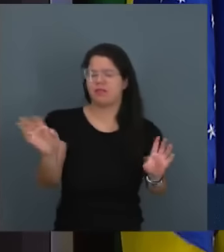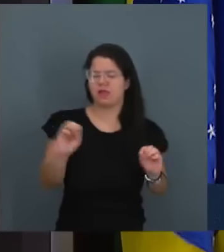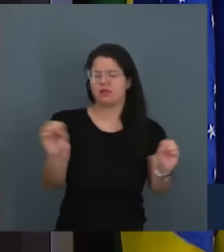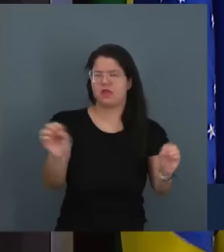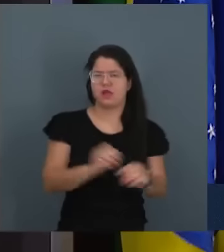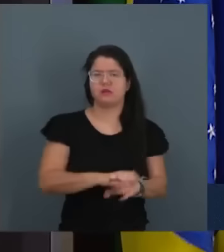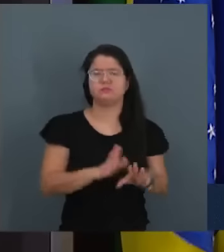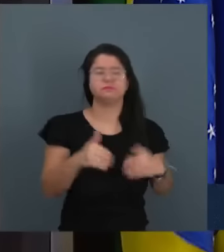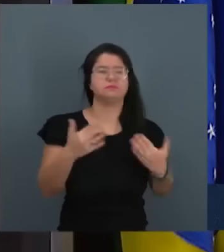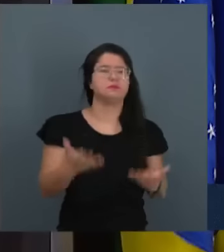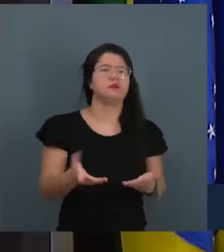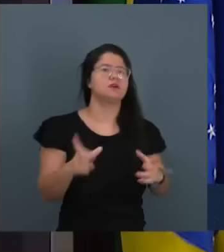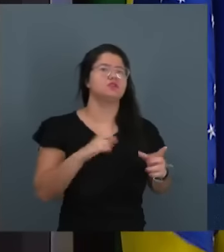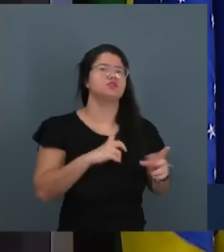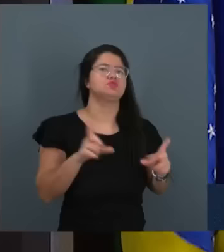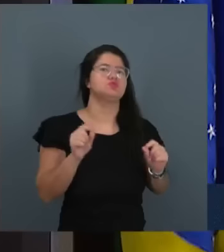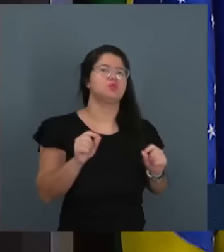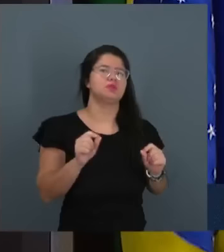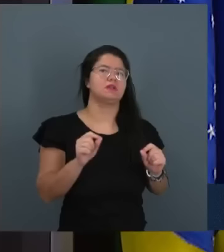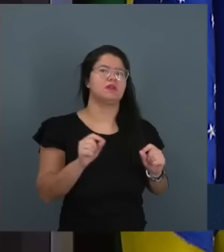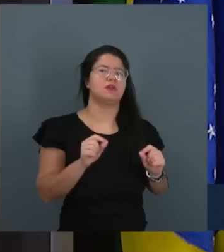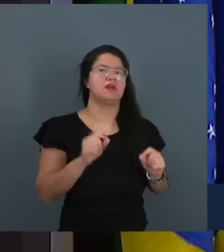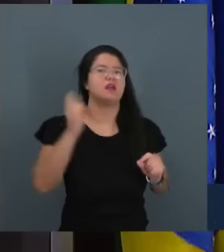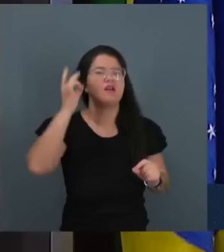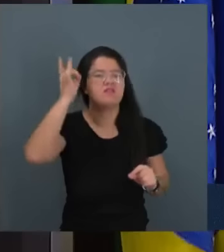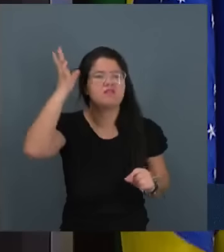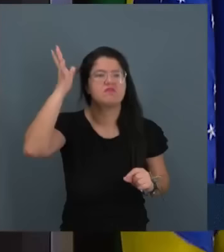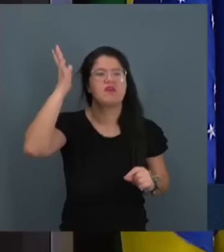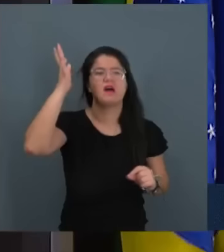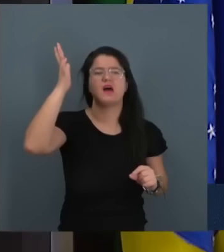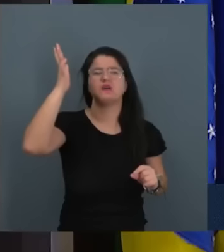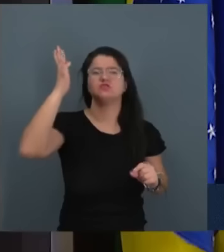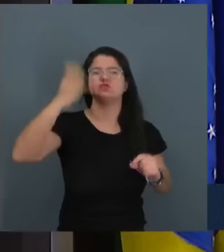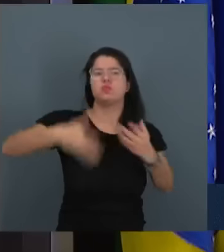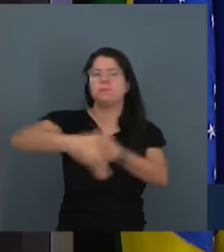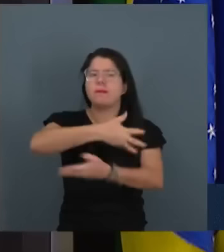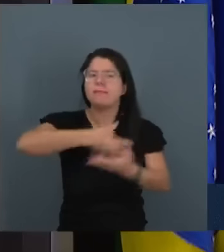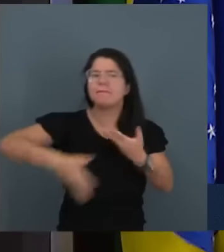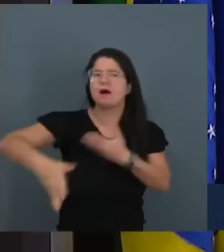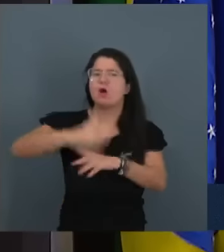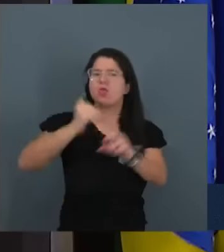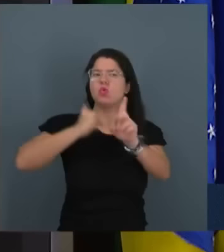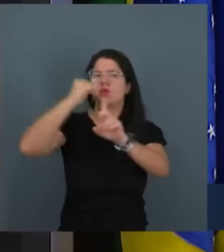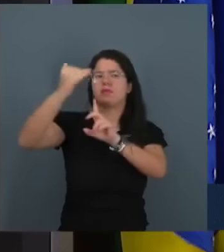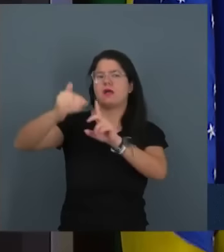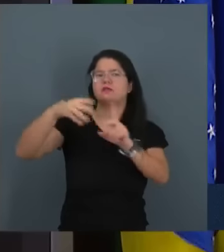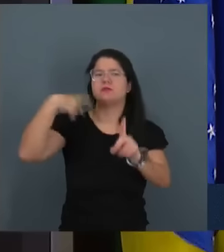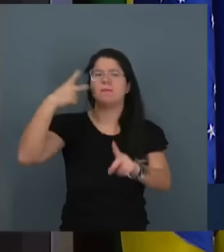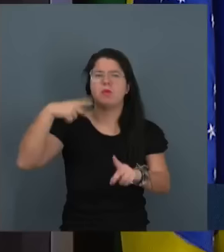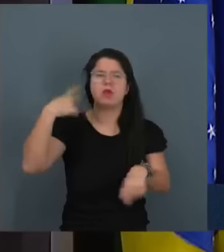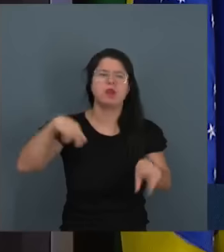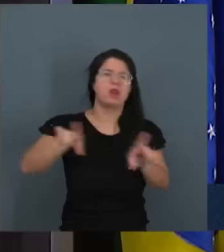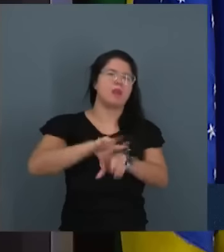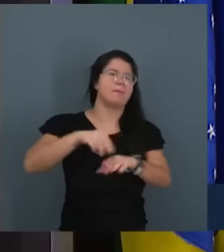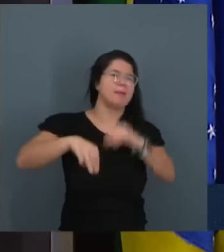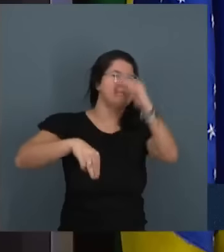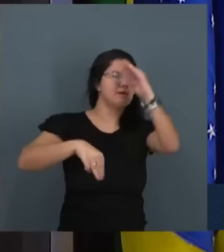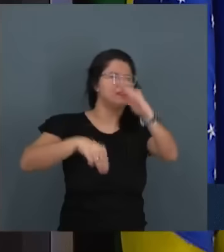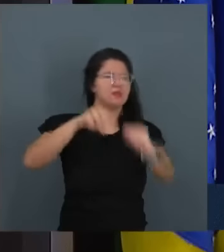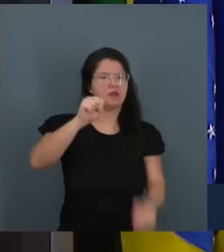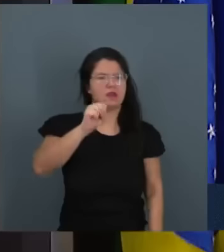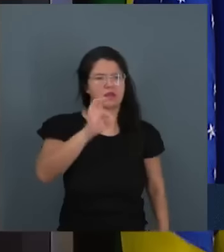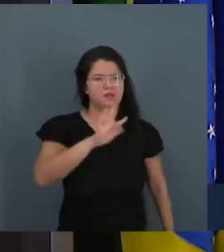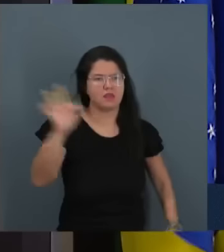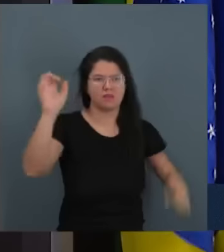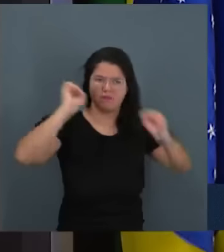prisão de Beto Louco, tinha um trânsito muito fácil entre autoridades do mundo político e principalmente de ministros do Supremo que tanto